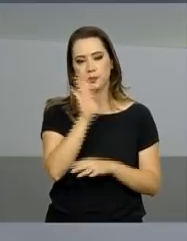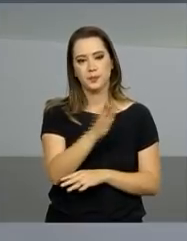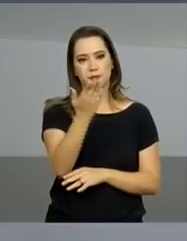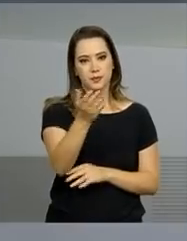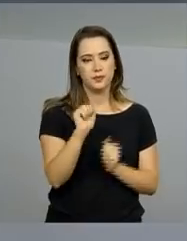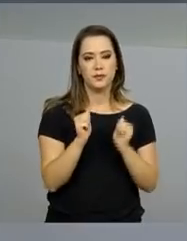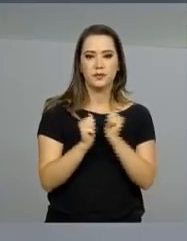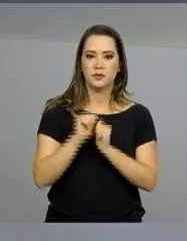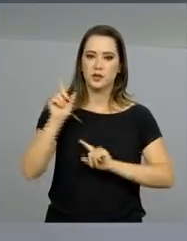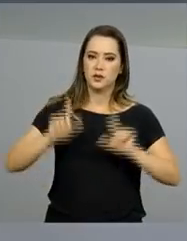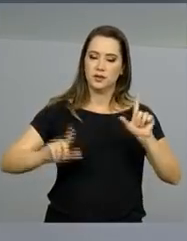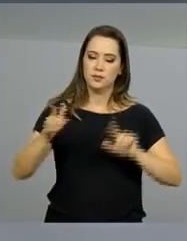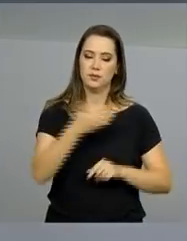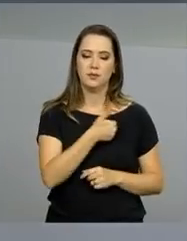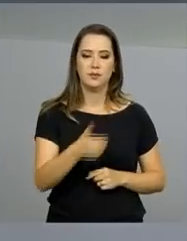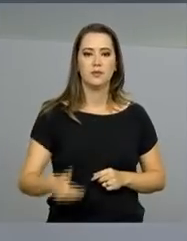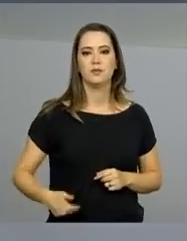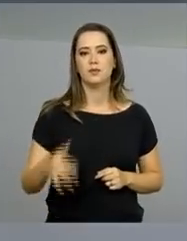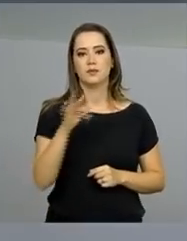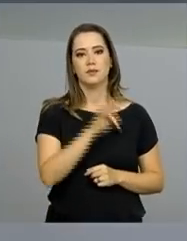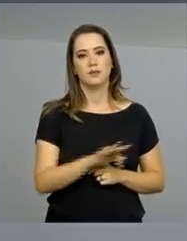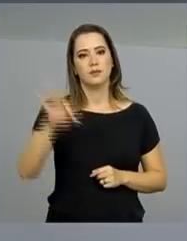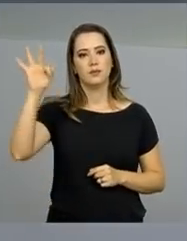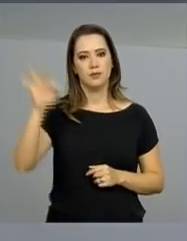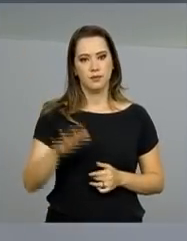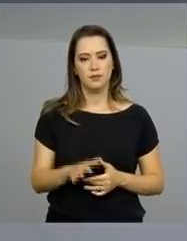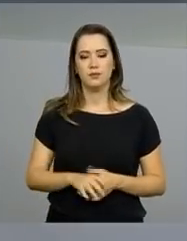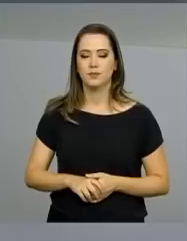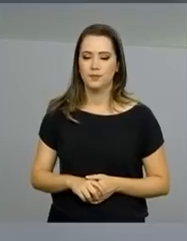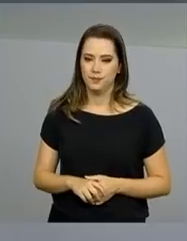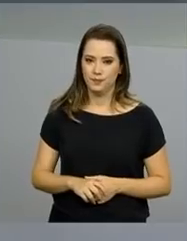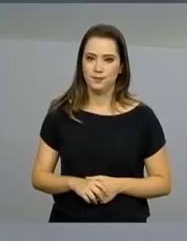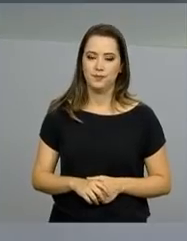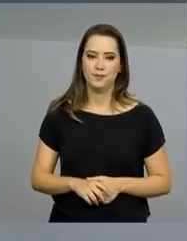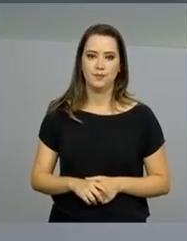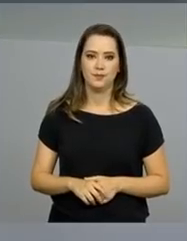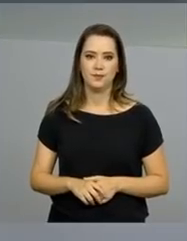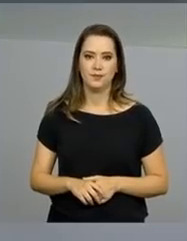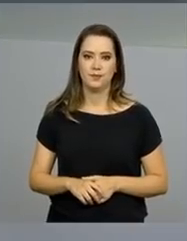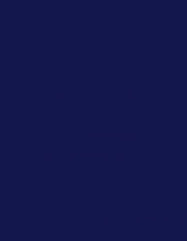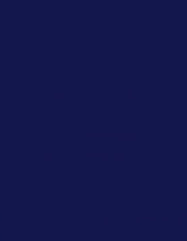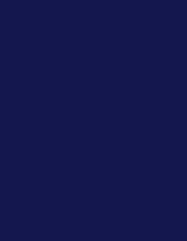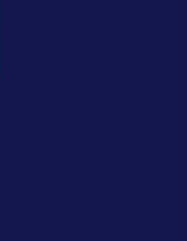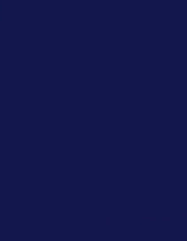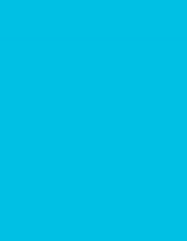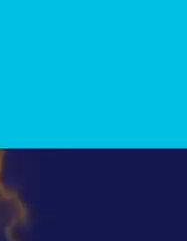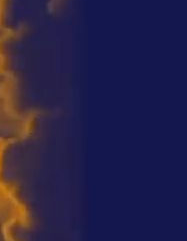boa tarde para você, continue com a gente aqui na NBR, a TV do Governo Federal.